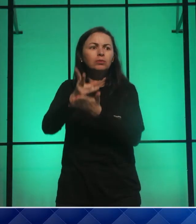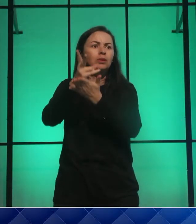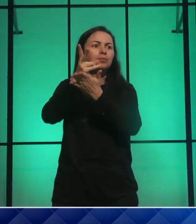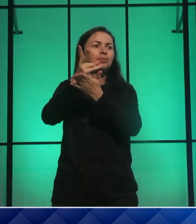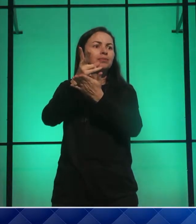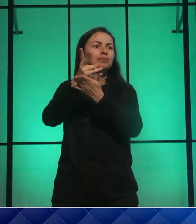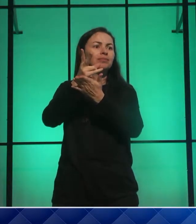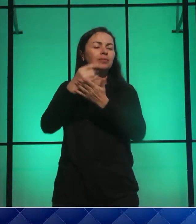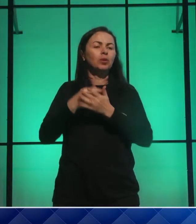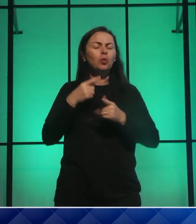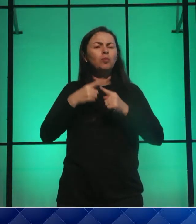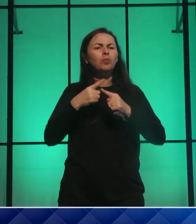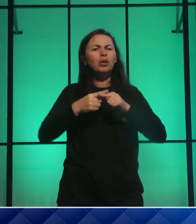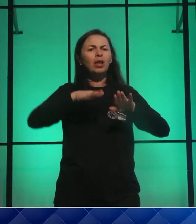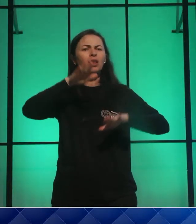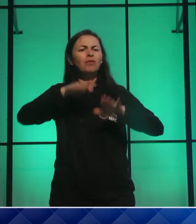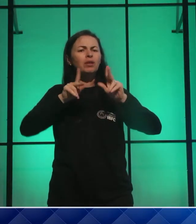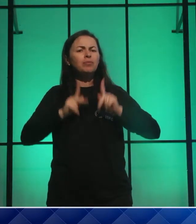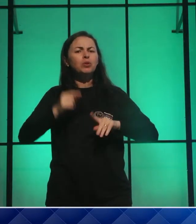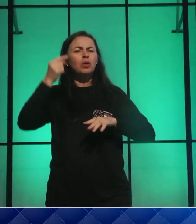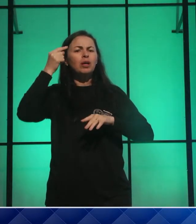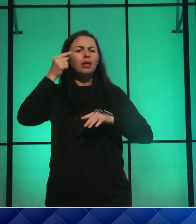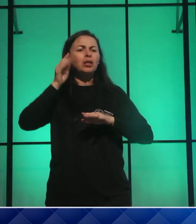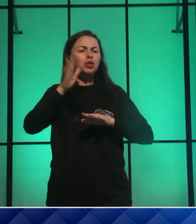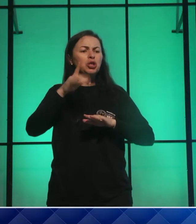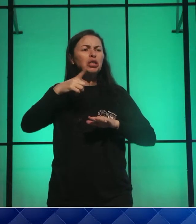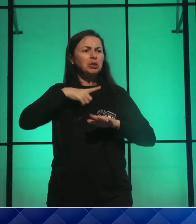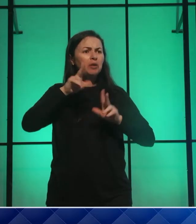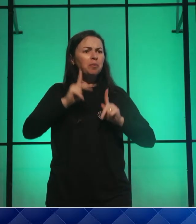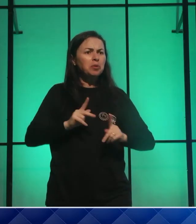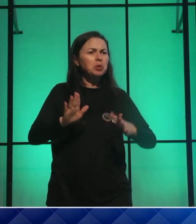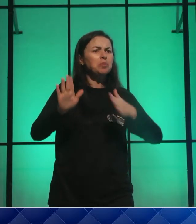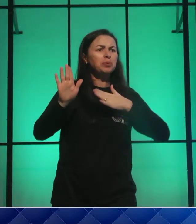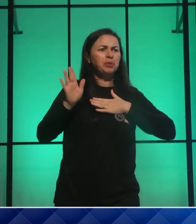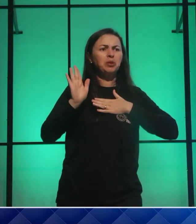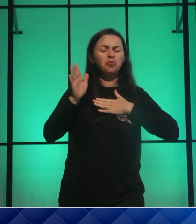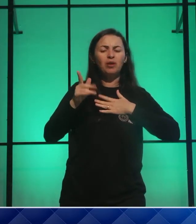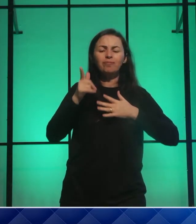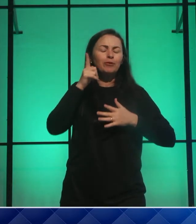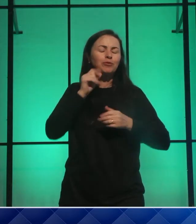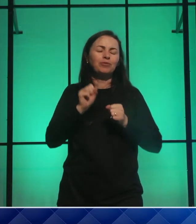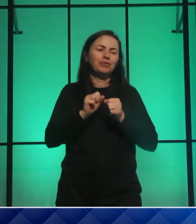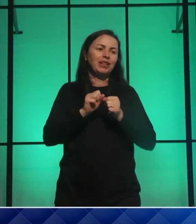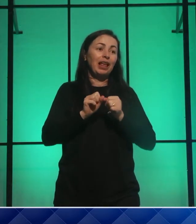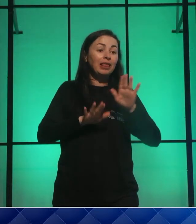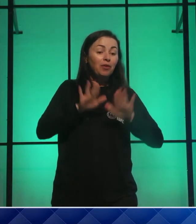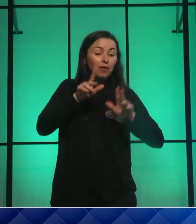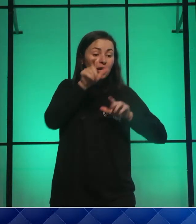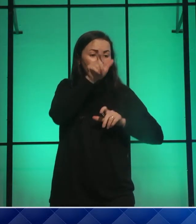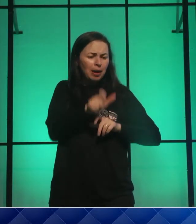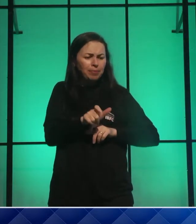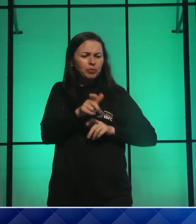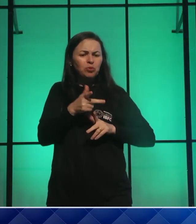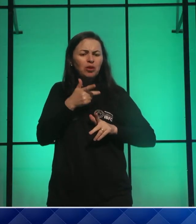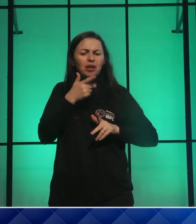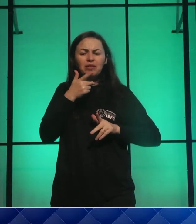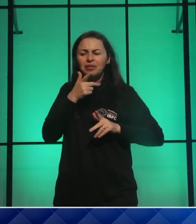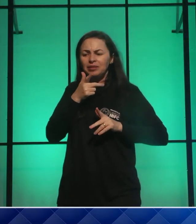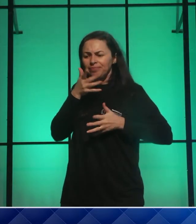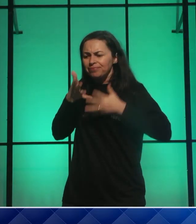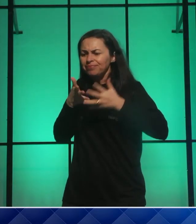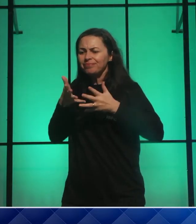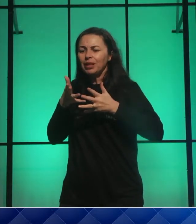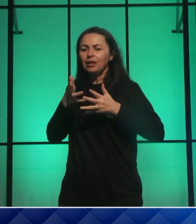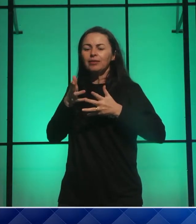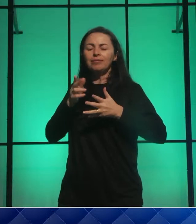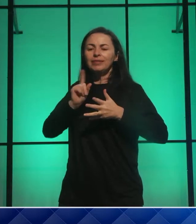mudam. Talvez alguém já lhe prometeu algo e não cumpriu. Talvez alguém lhe disse algo e não